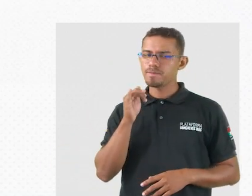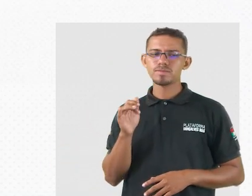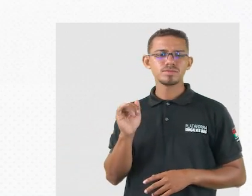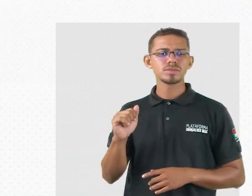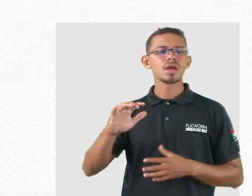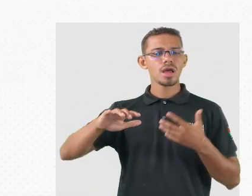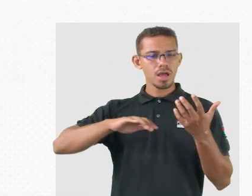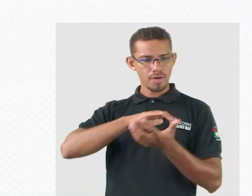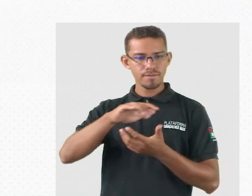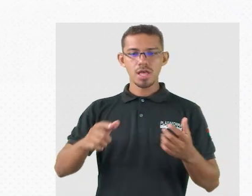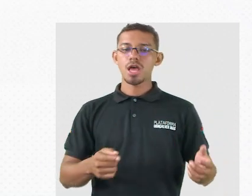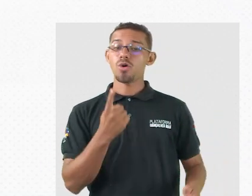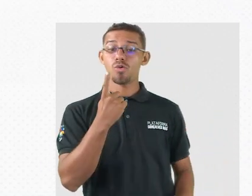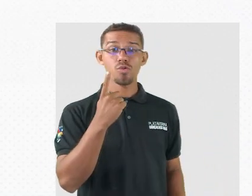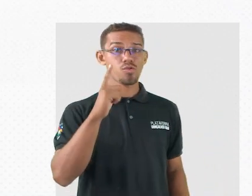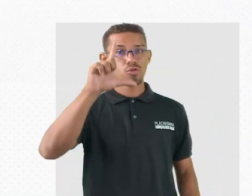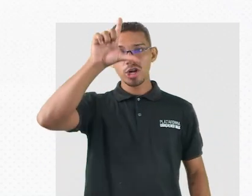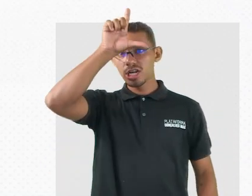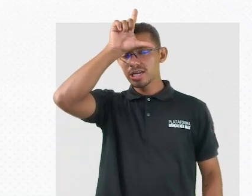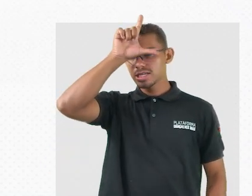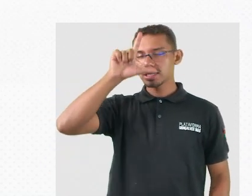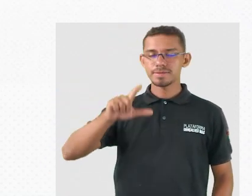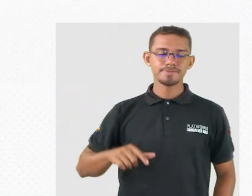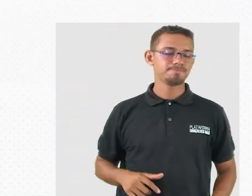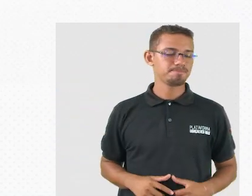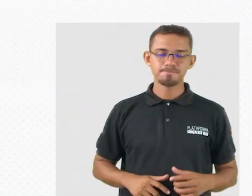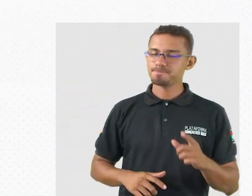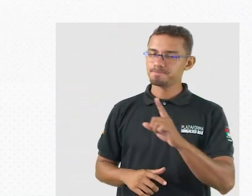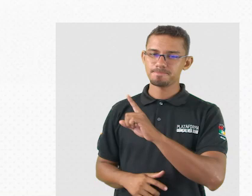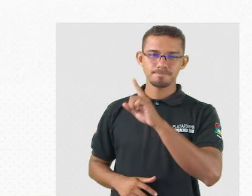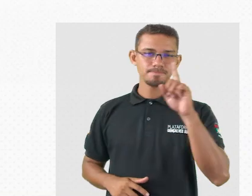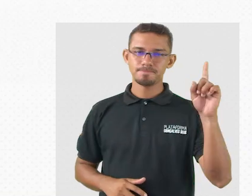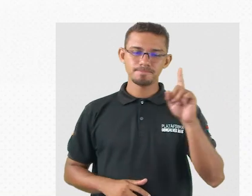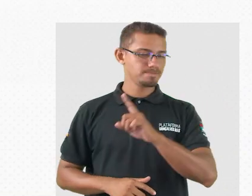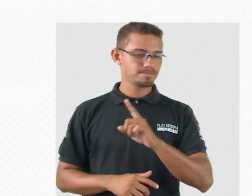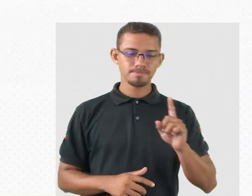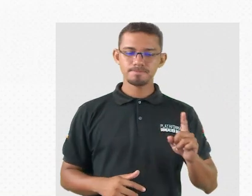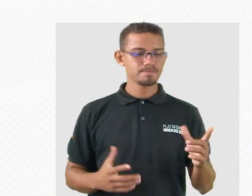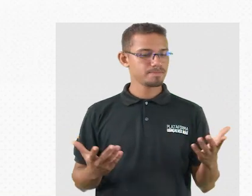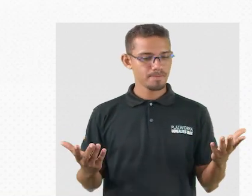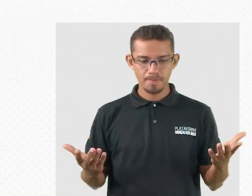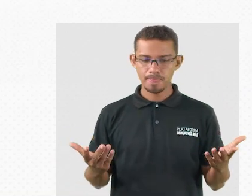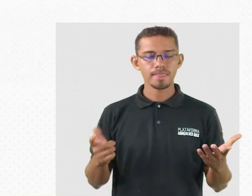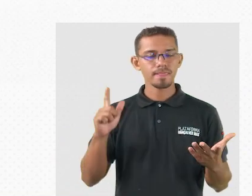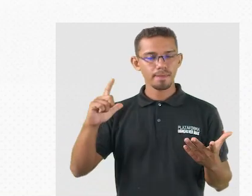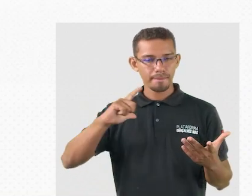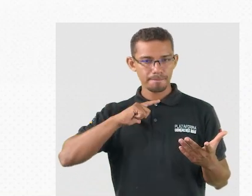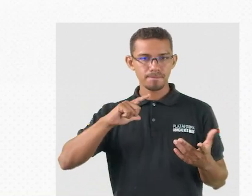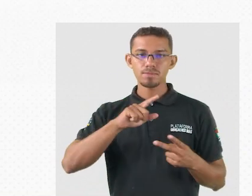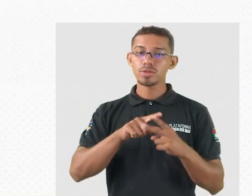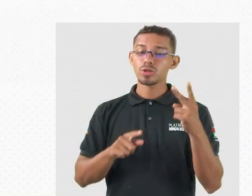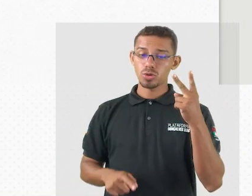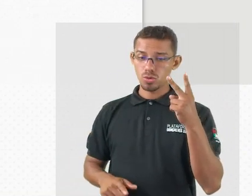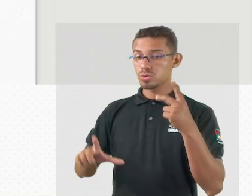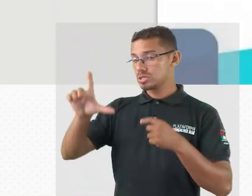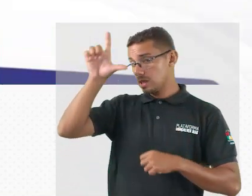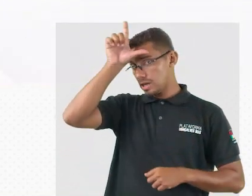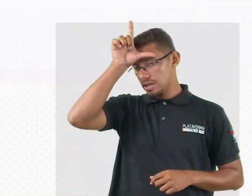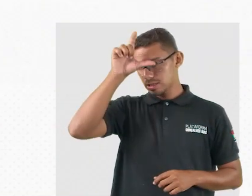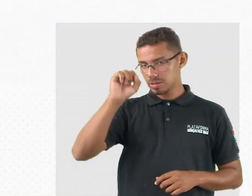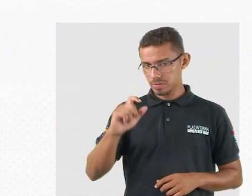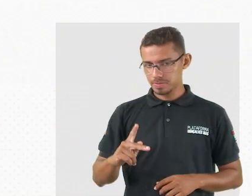uma revolta, é um líder, né? Não necessariamente você tem um líder, mas você tem aqui 2 líderes, tá